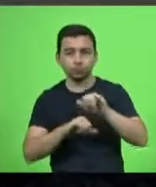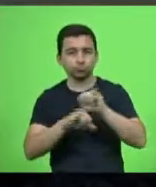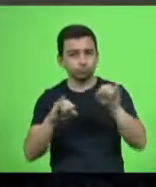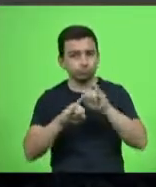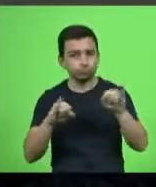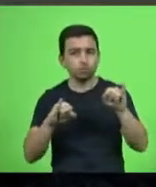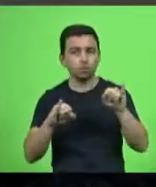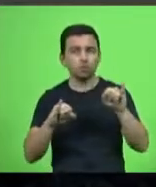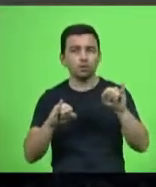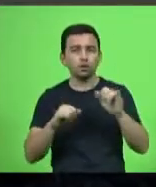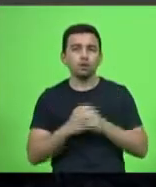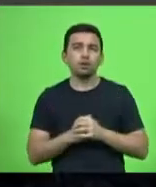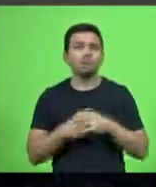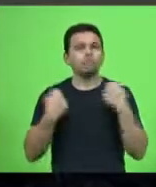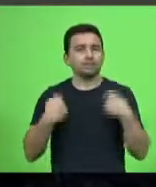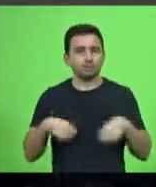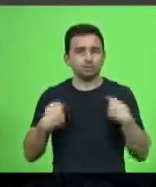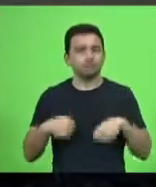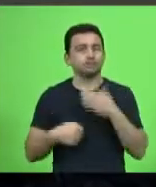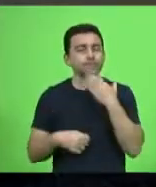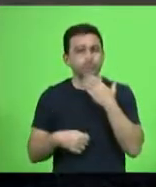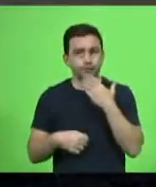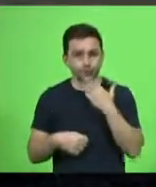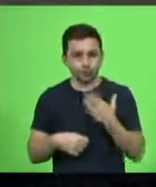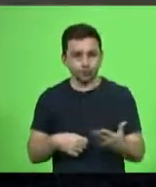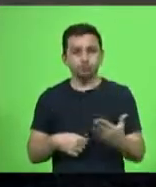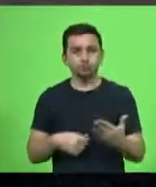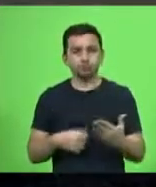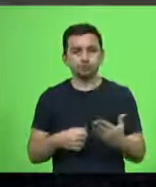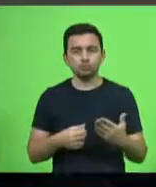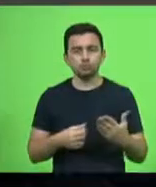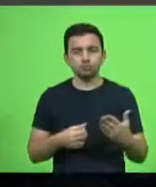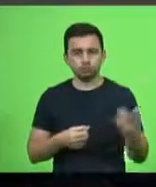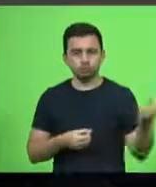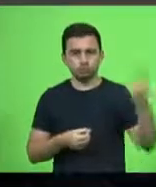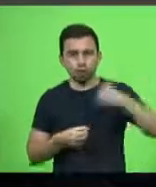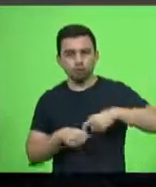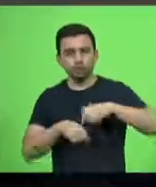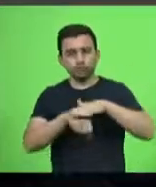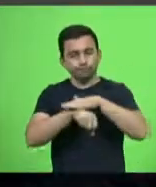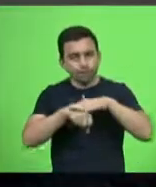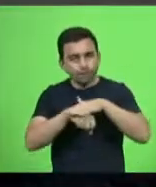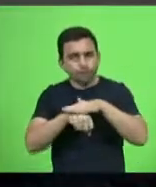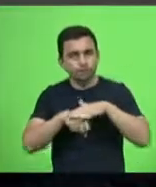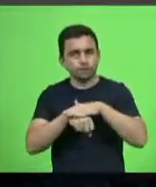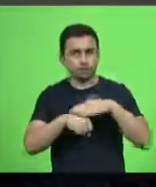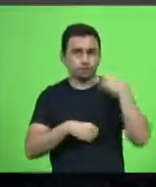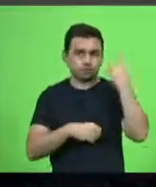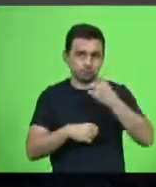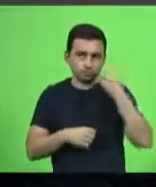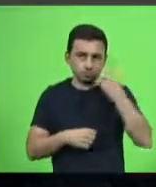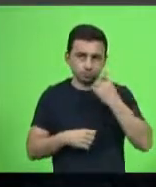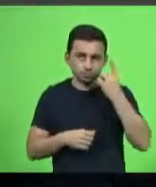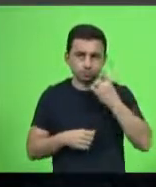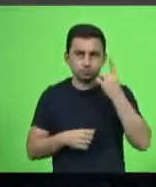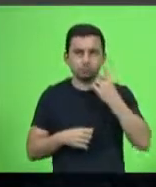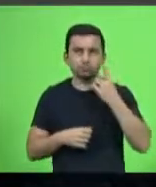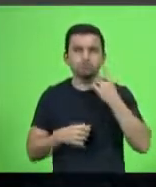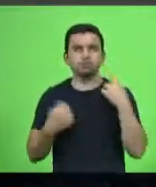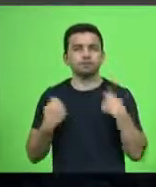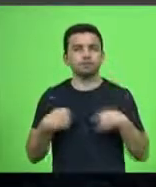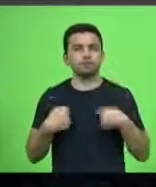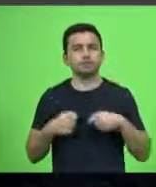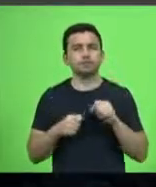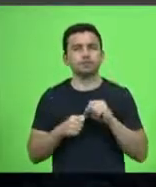seja levado esse pedido da volta da conversa com os parlamentares e até para que possa ser feito de uma maneira um pouco